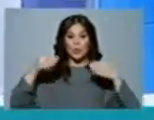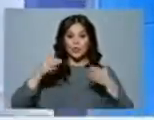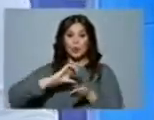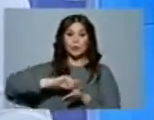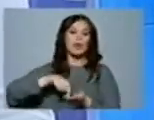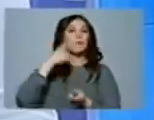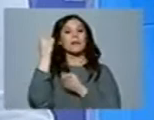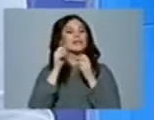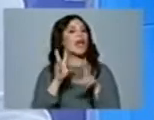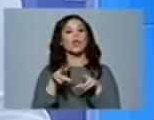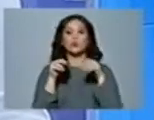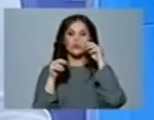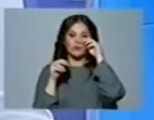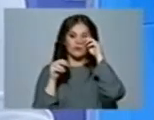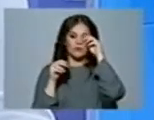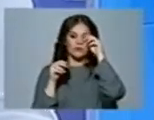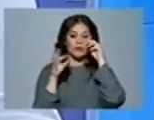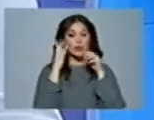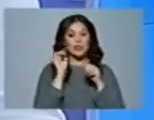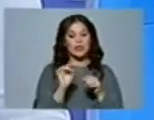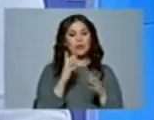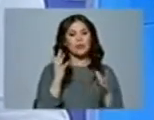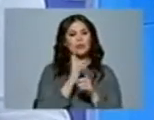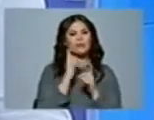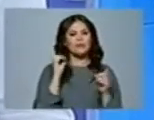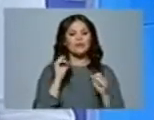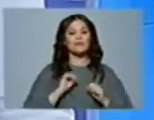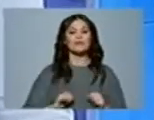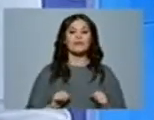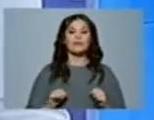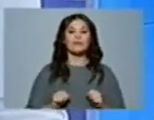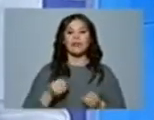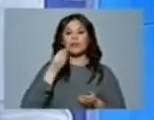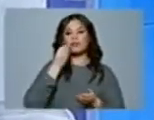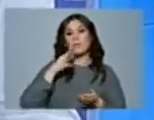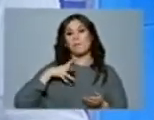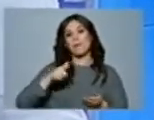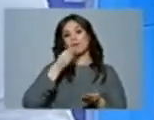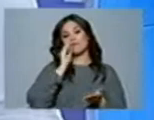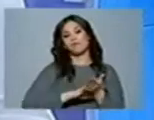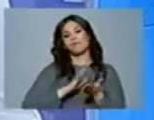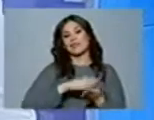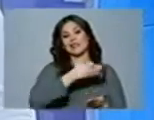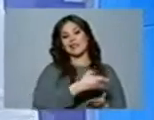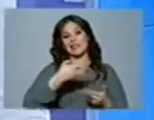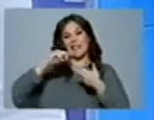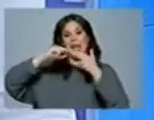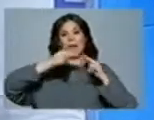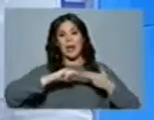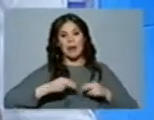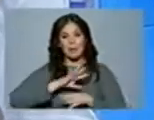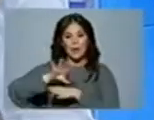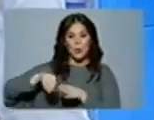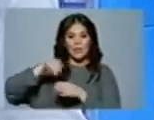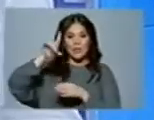era expectável chegar a este número de restaurantes. Temos 1000 restaurantes, temos 77 municípios envolvidos, temos